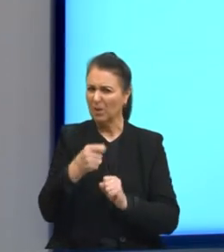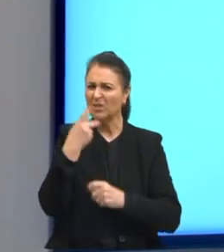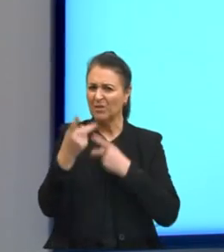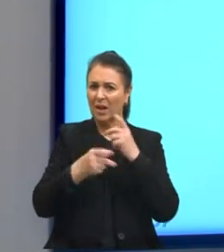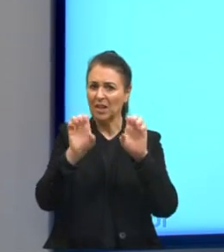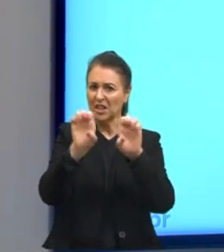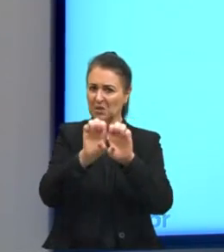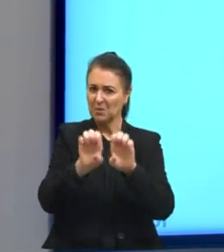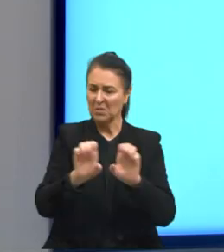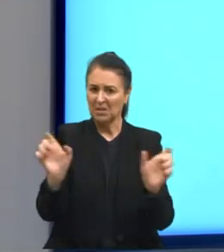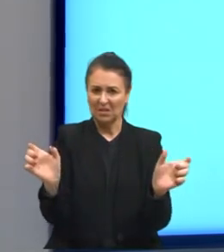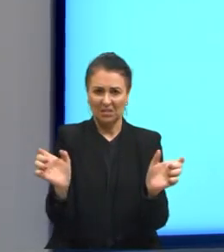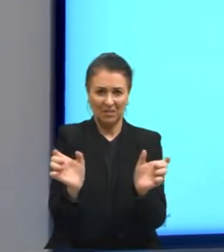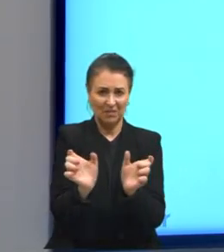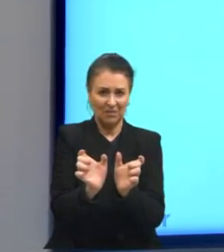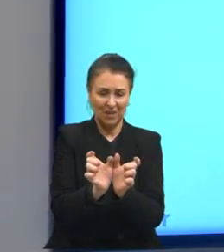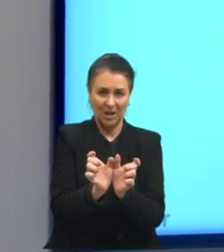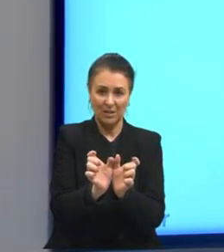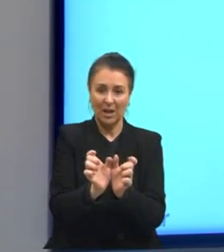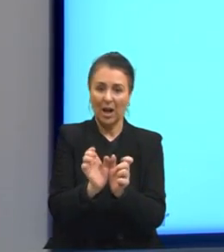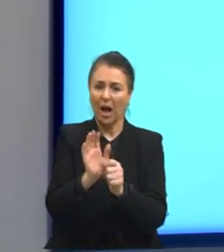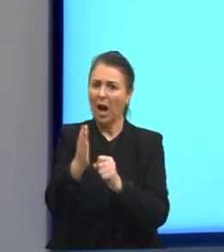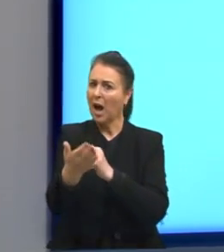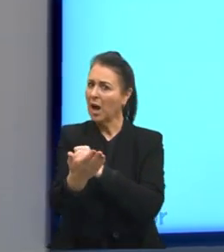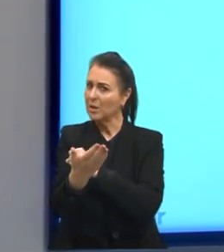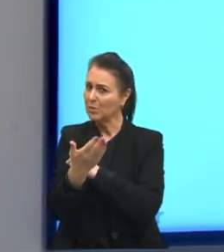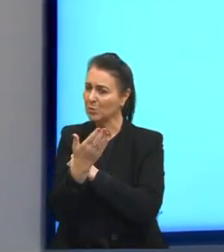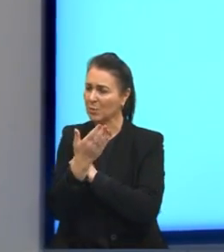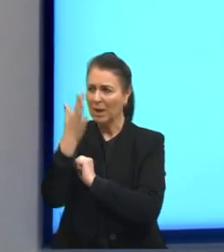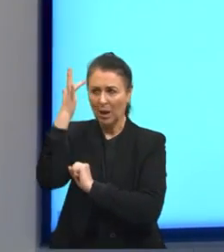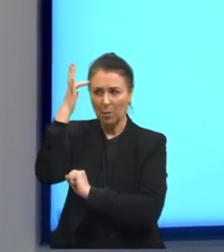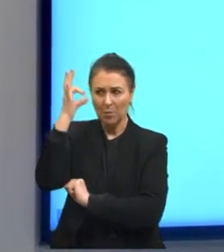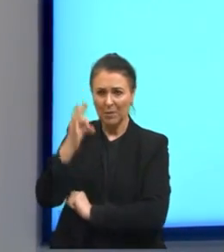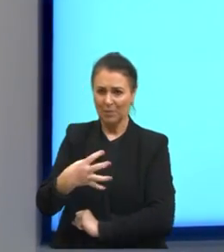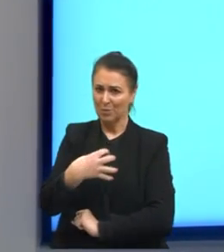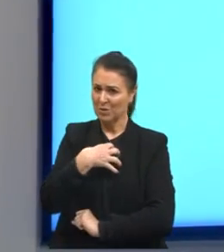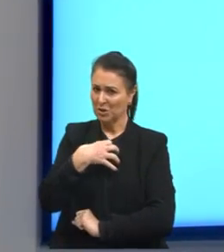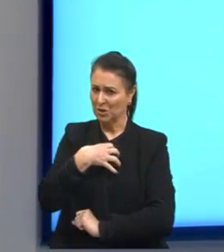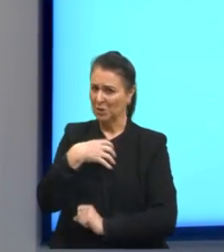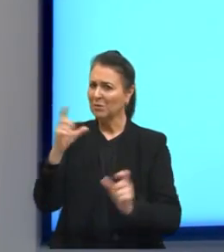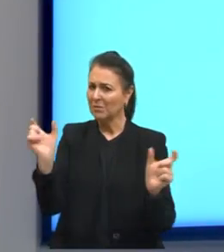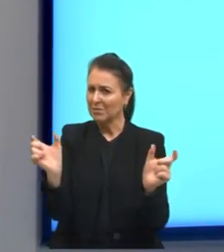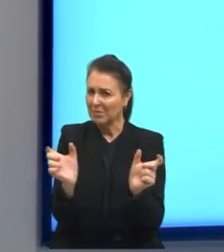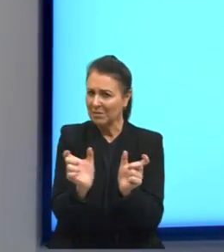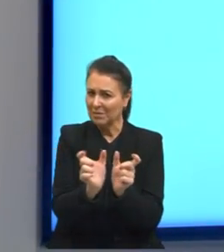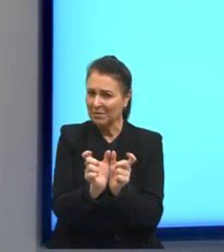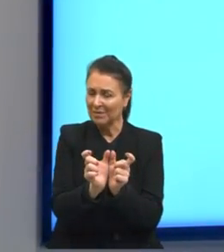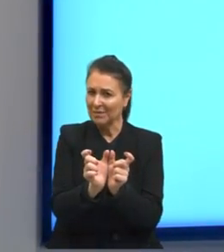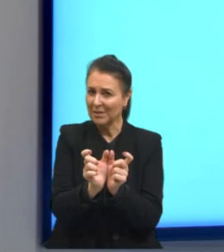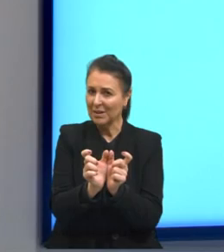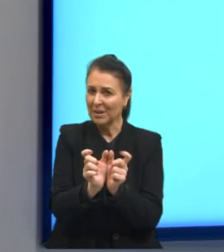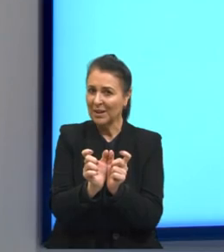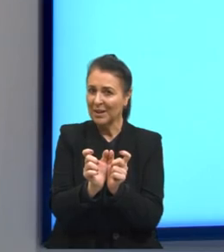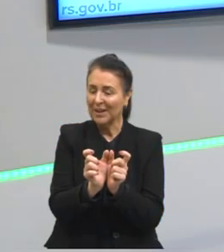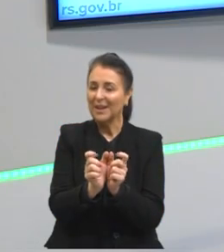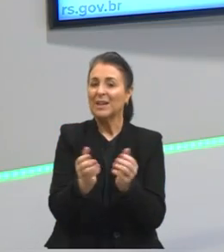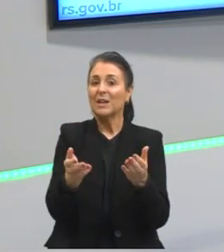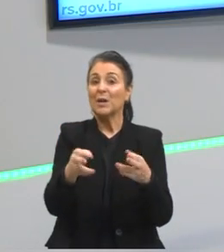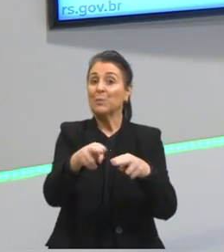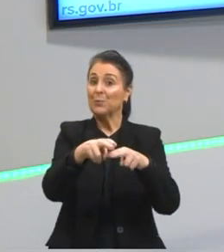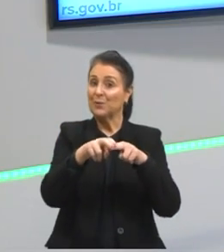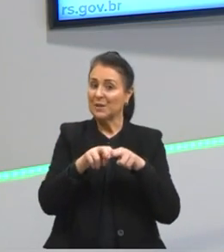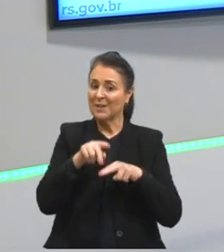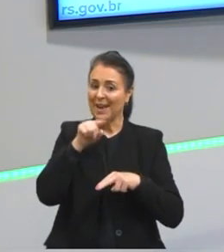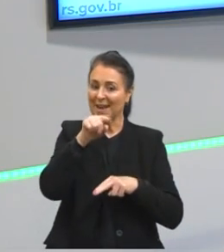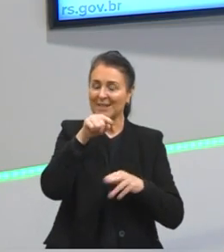da frase, ela pode nos ajudar a compreender o sentido dela? E é com essa pergunta aqui